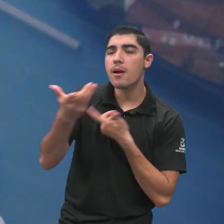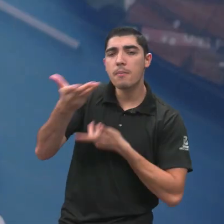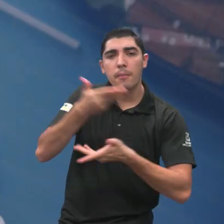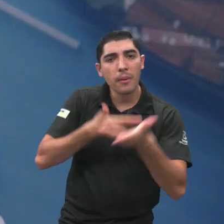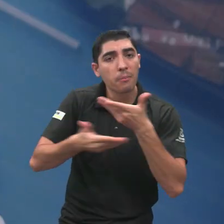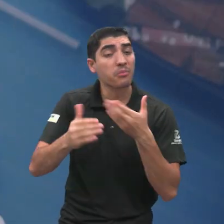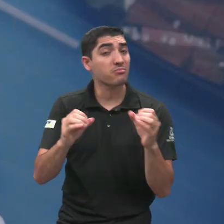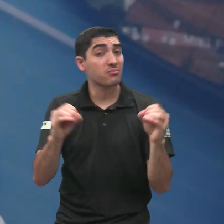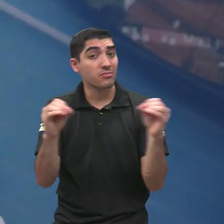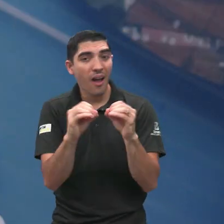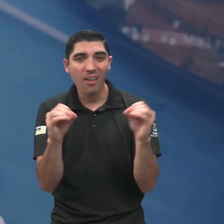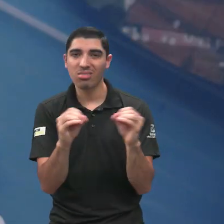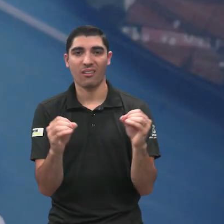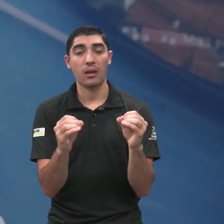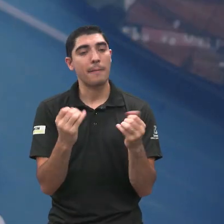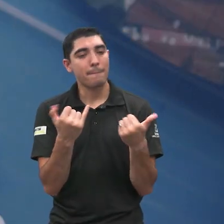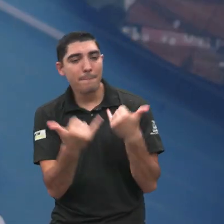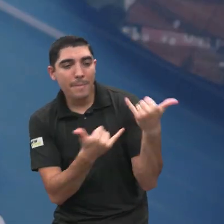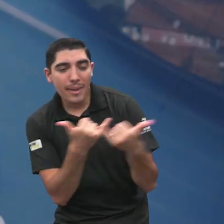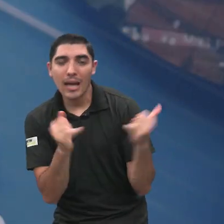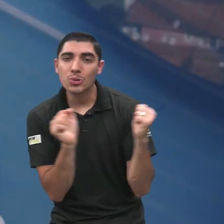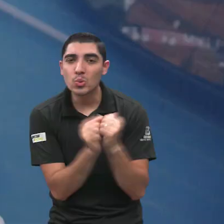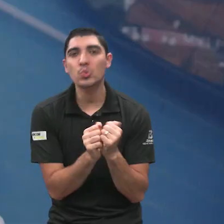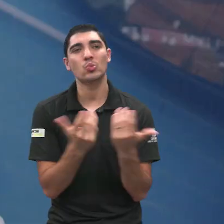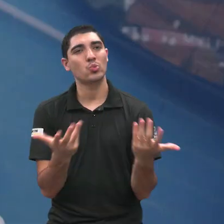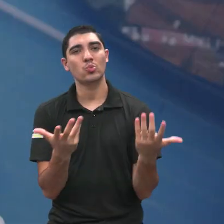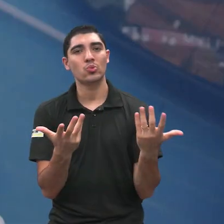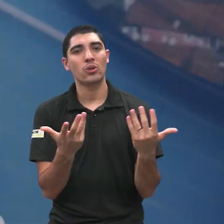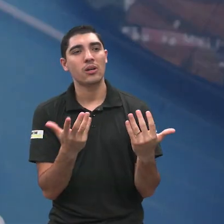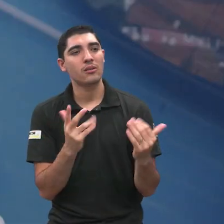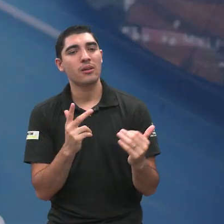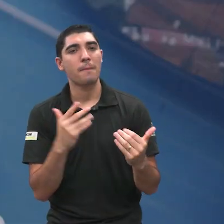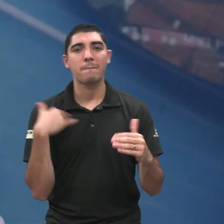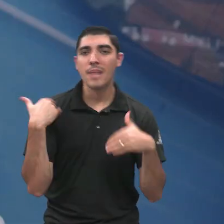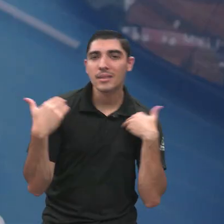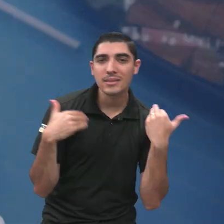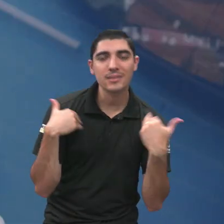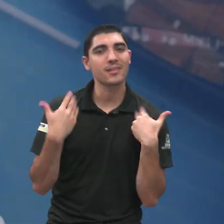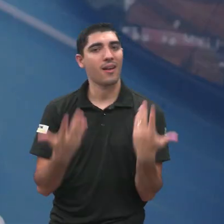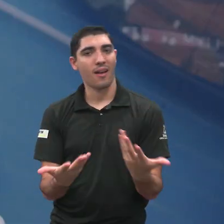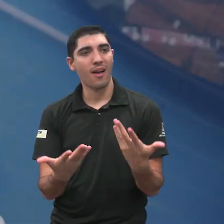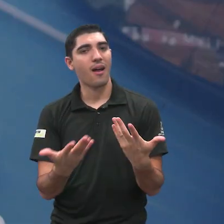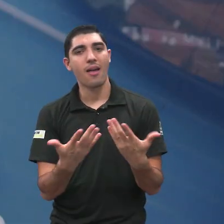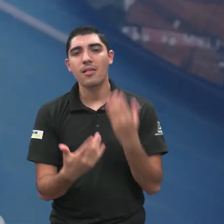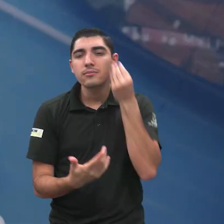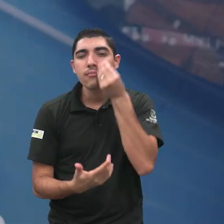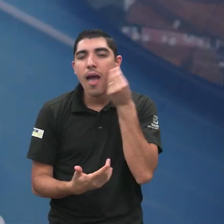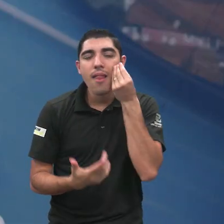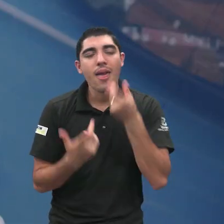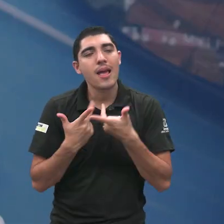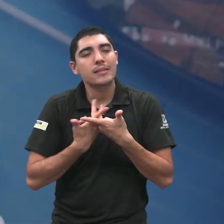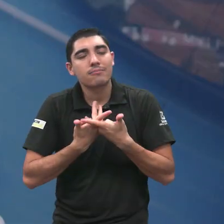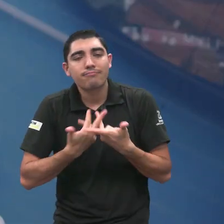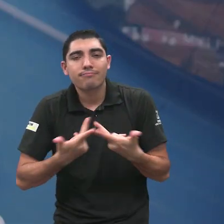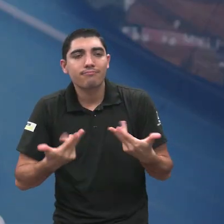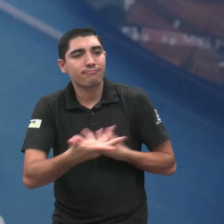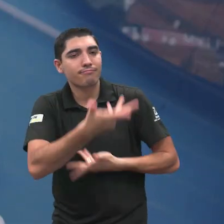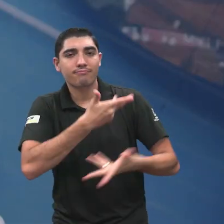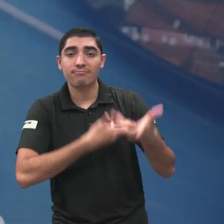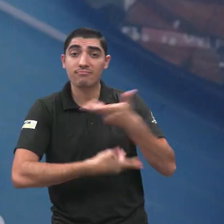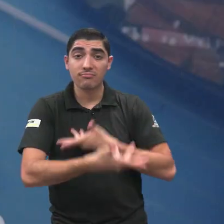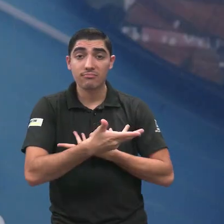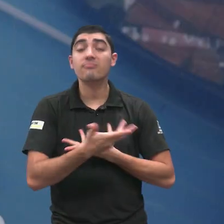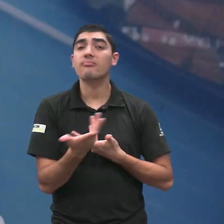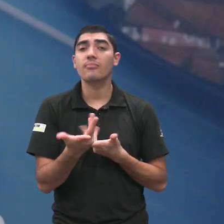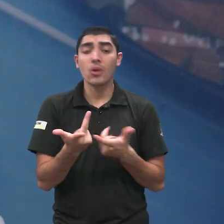do lado, de brincar, de criar momentos, né, por vezes, experiências que ele possa criar e muitas das